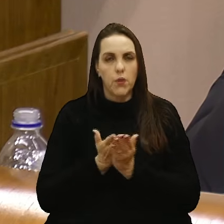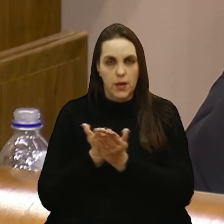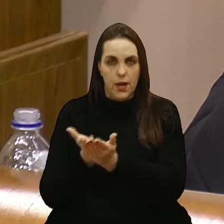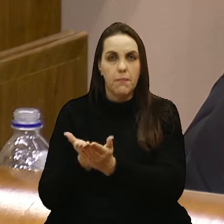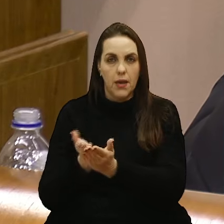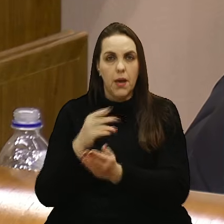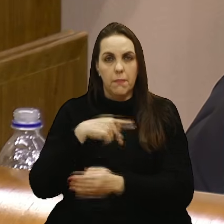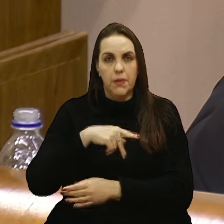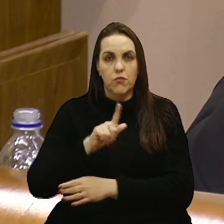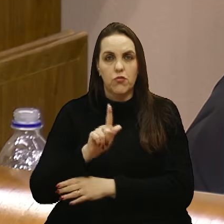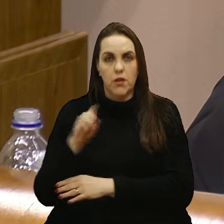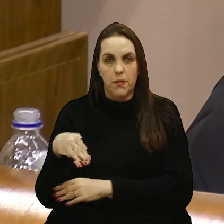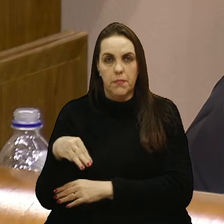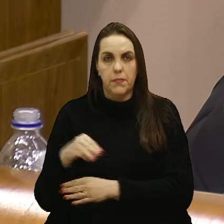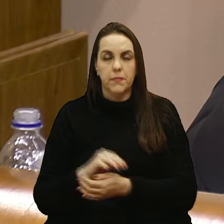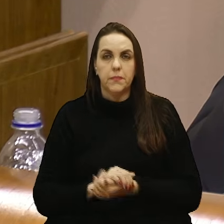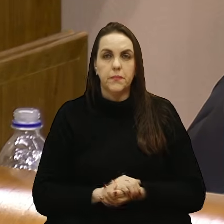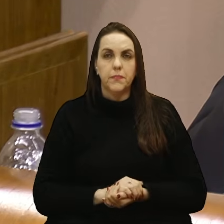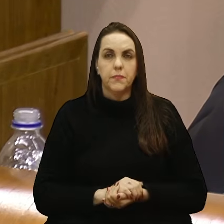a PGM.